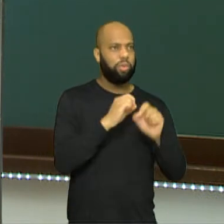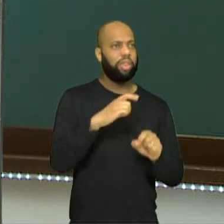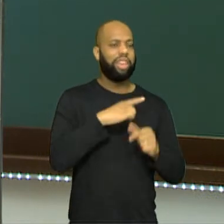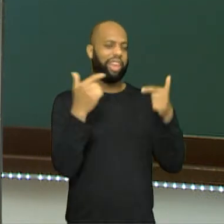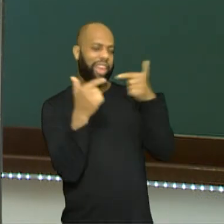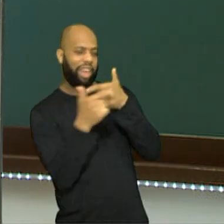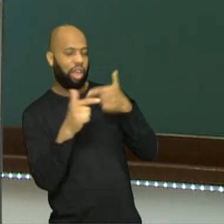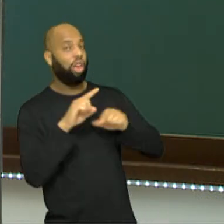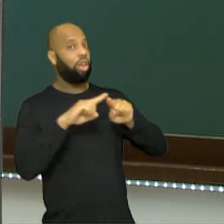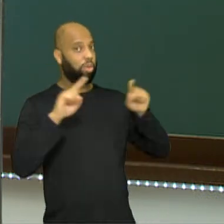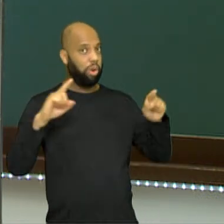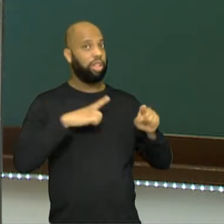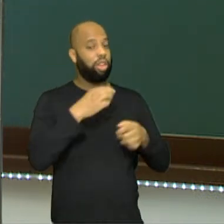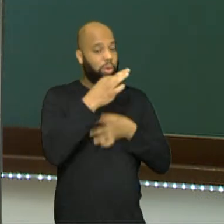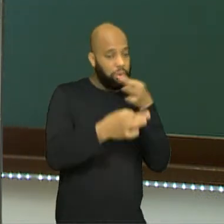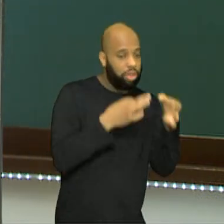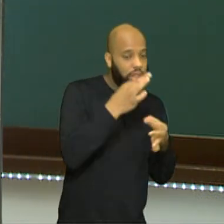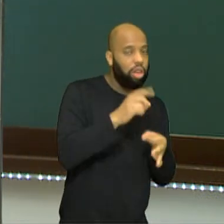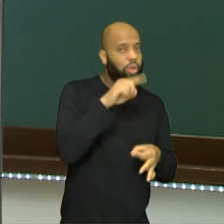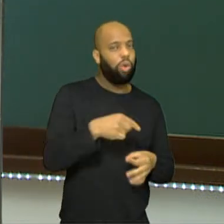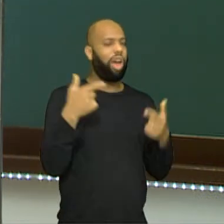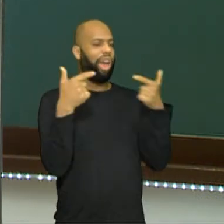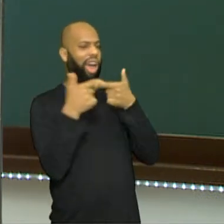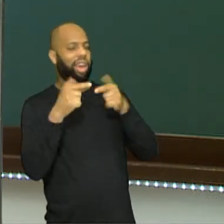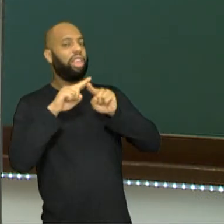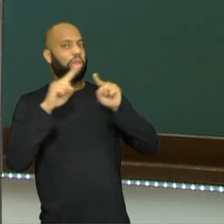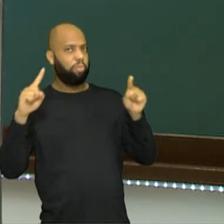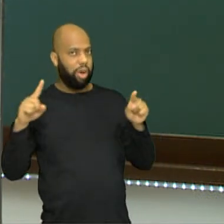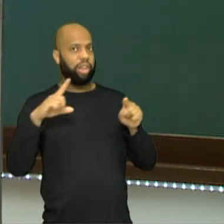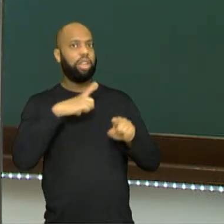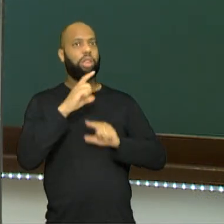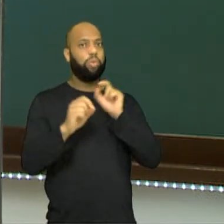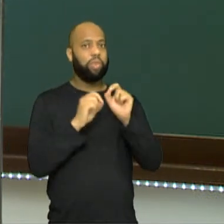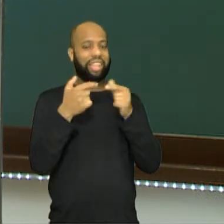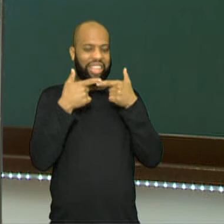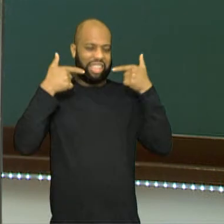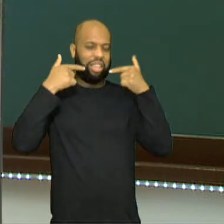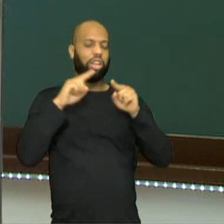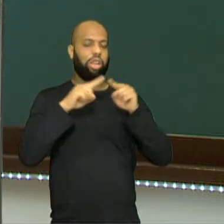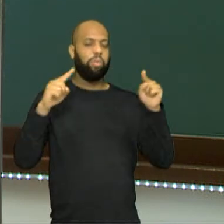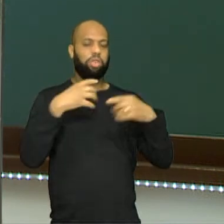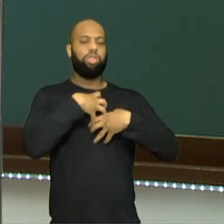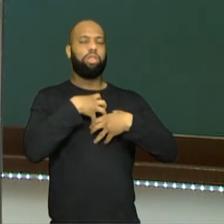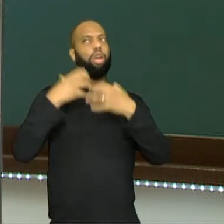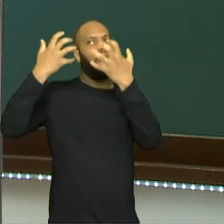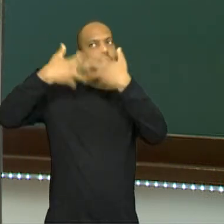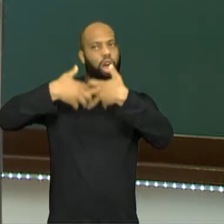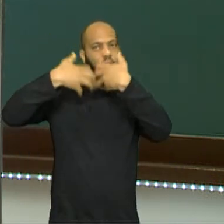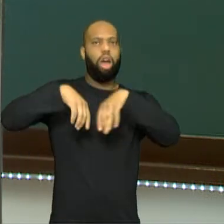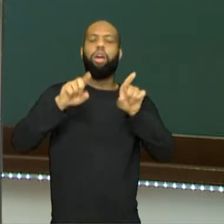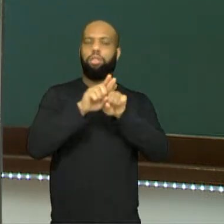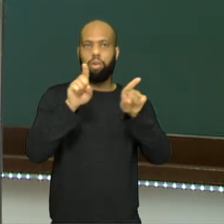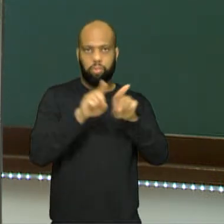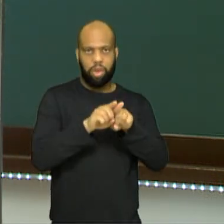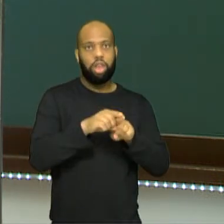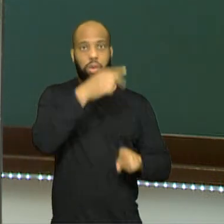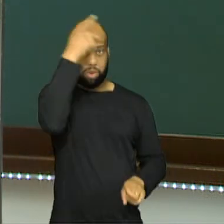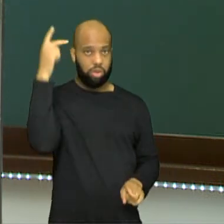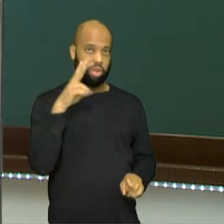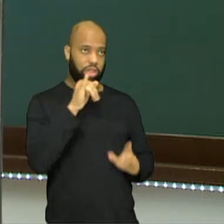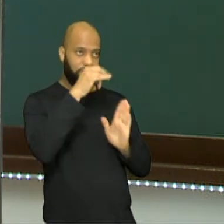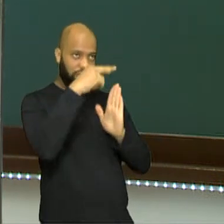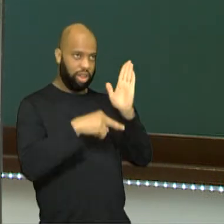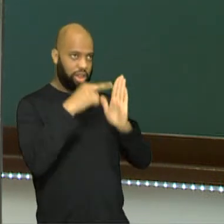humor crítico, né? Um riso sério, um riso engraçado, mas que causa uma reflexão para o leitor.